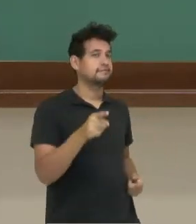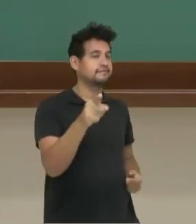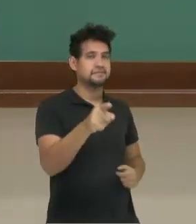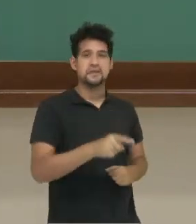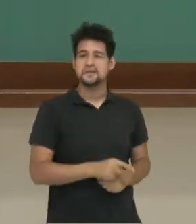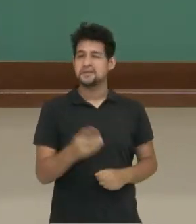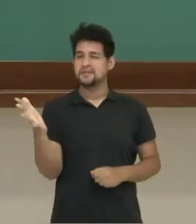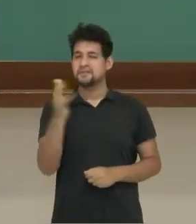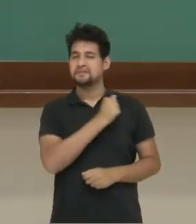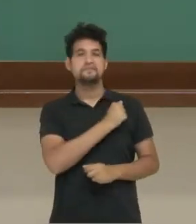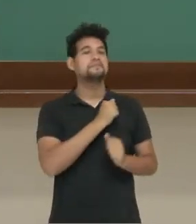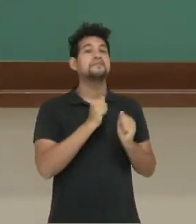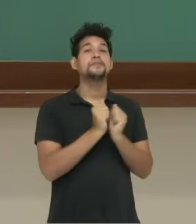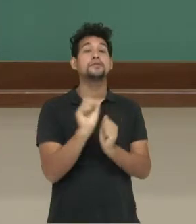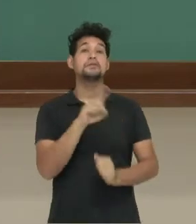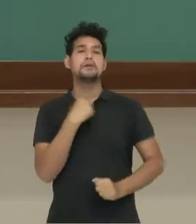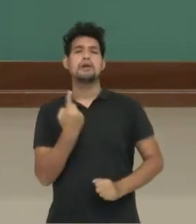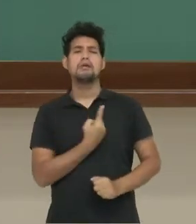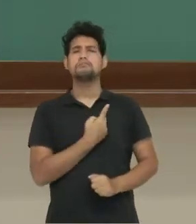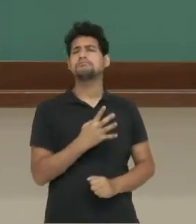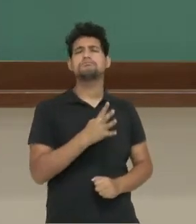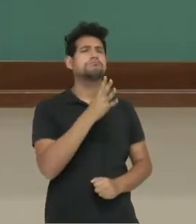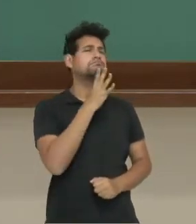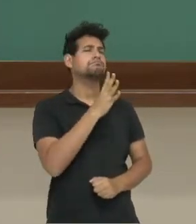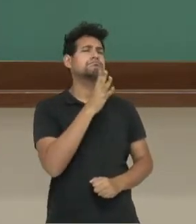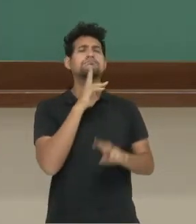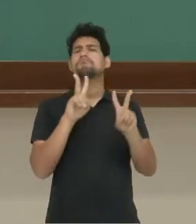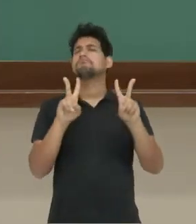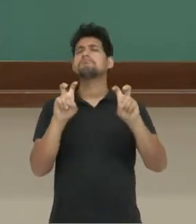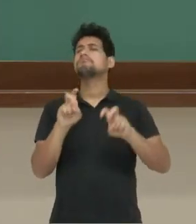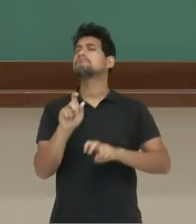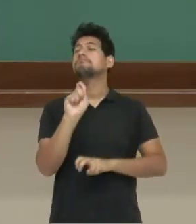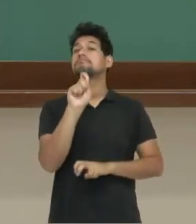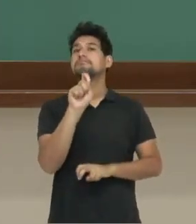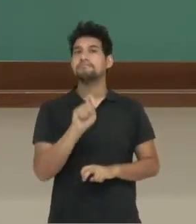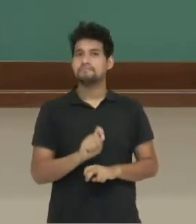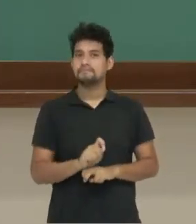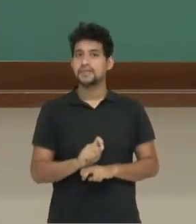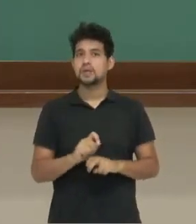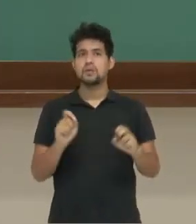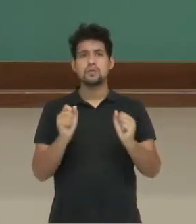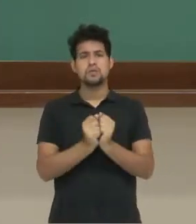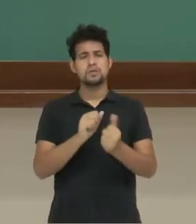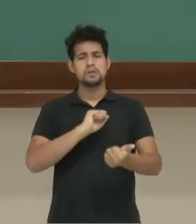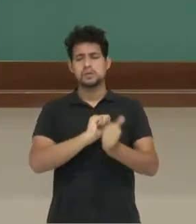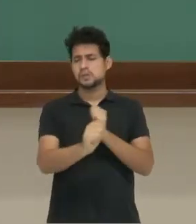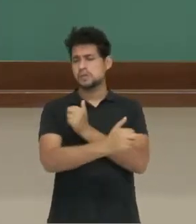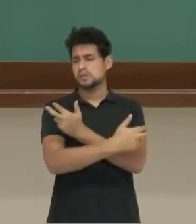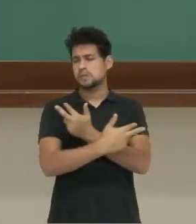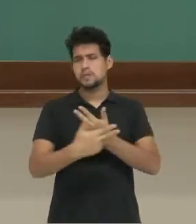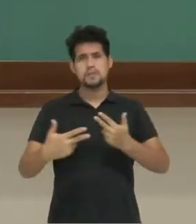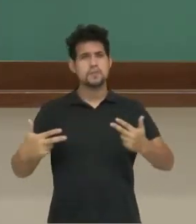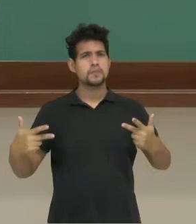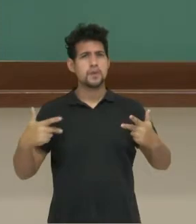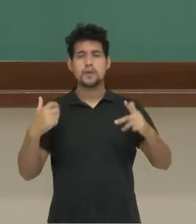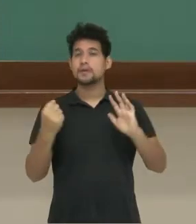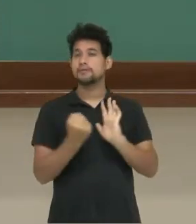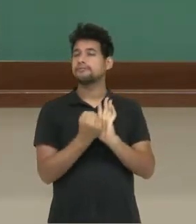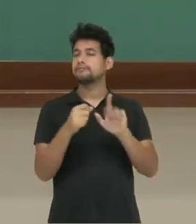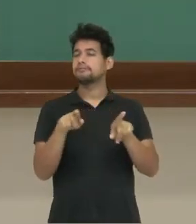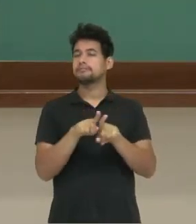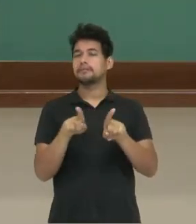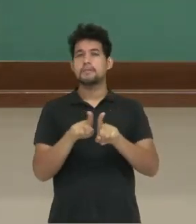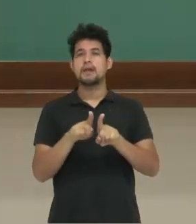Vem comigo que nós vamos conhecer um pouquinho mais sobre os esportes de marca e o